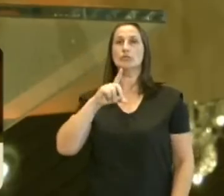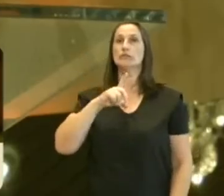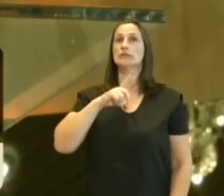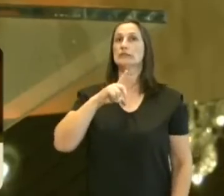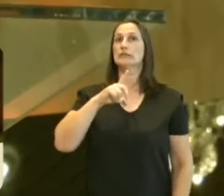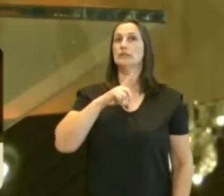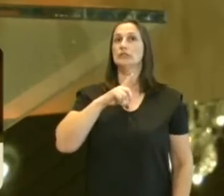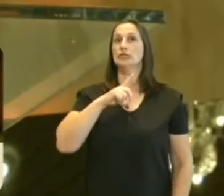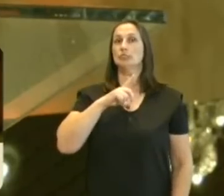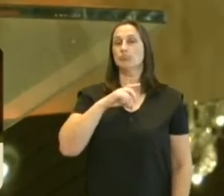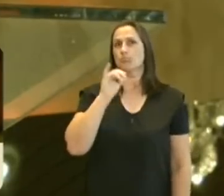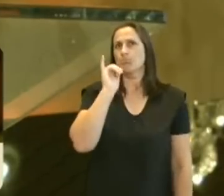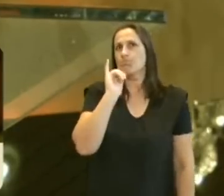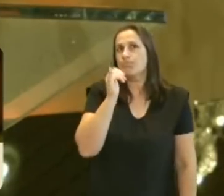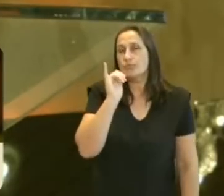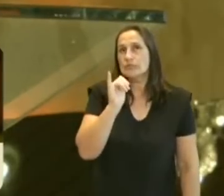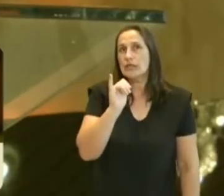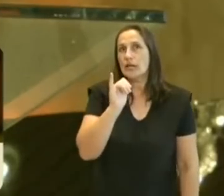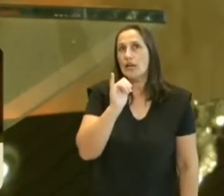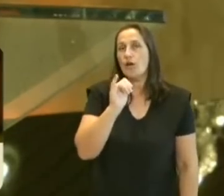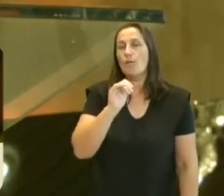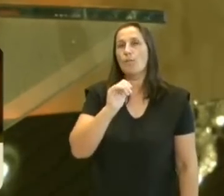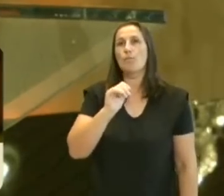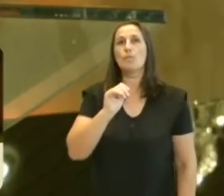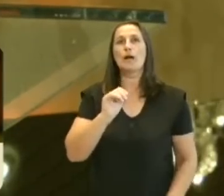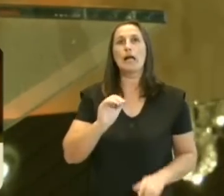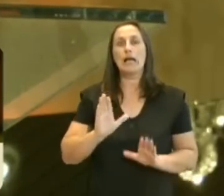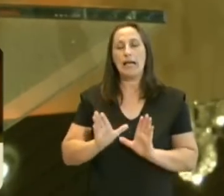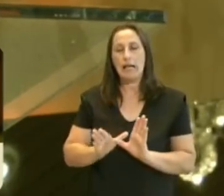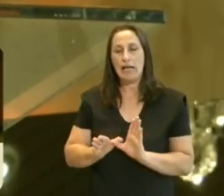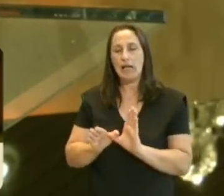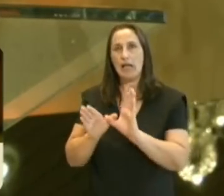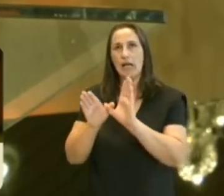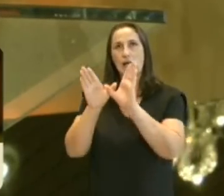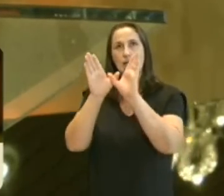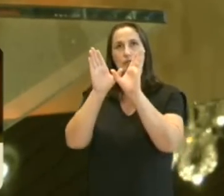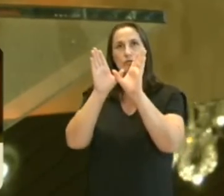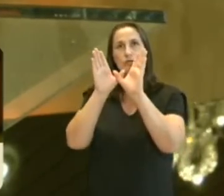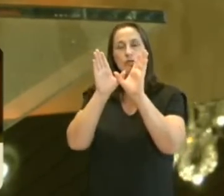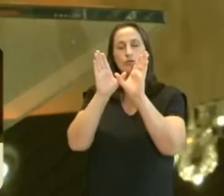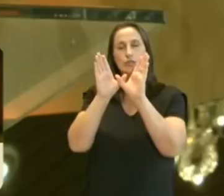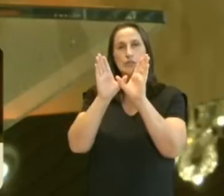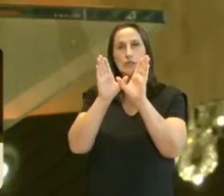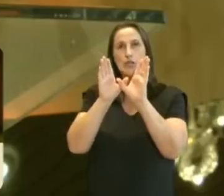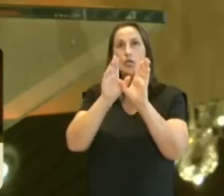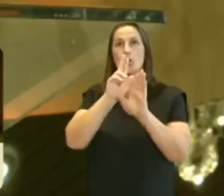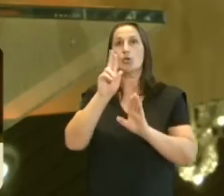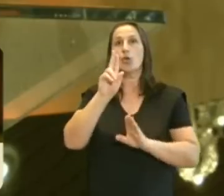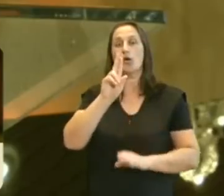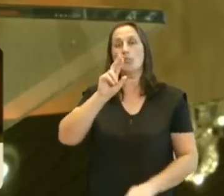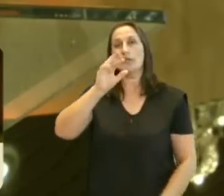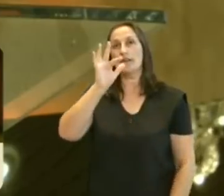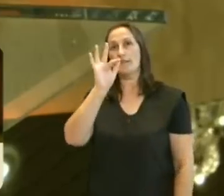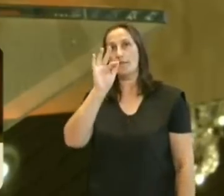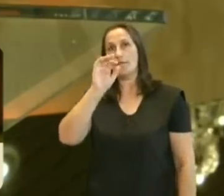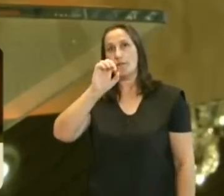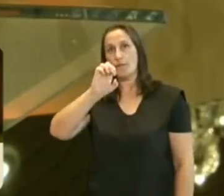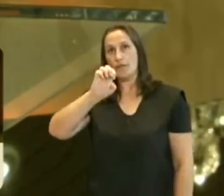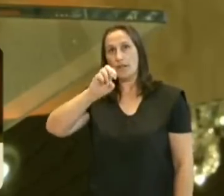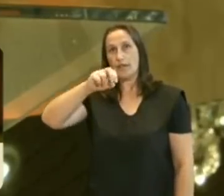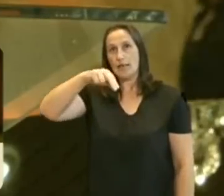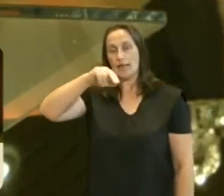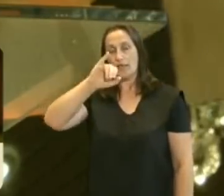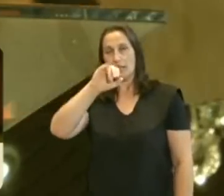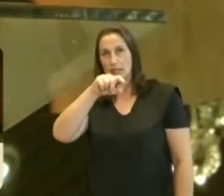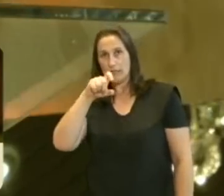sobre uma ave mitológica chamada fênix. E essa ave, ela tinha uma qualidade, não